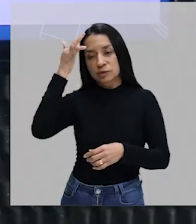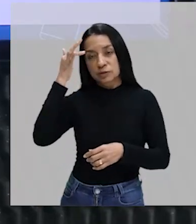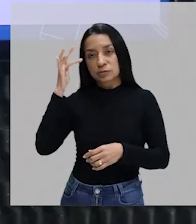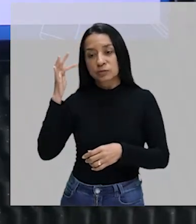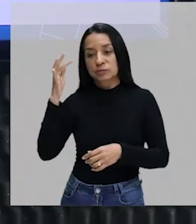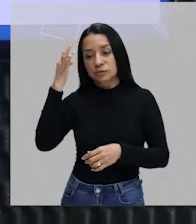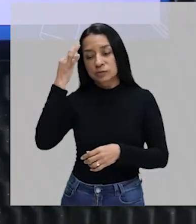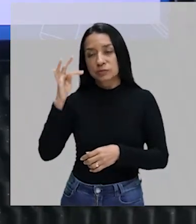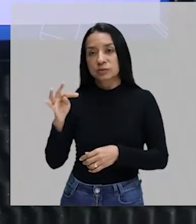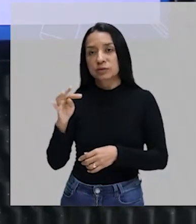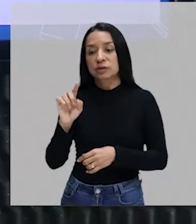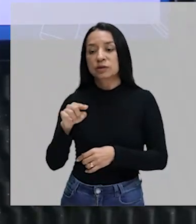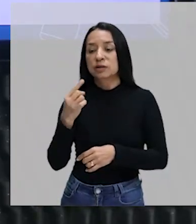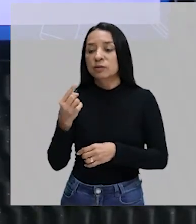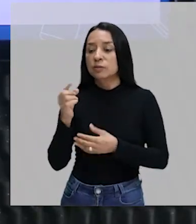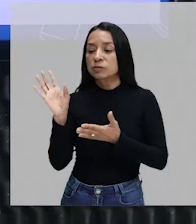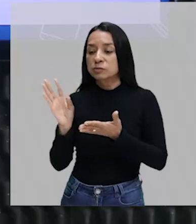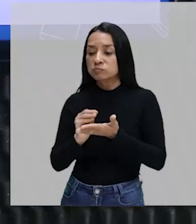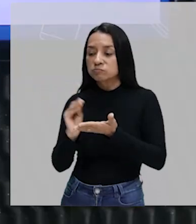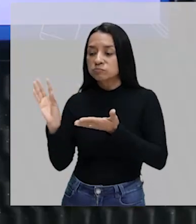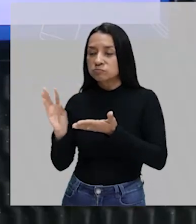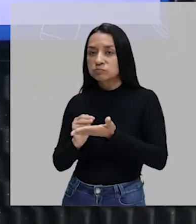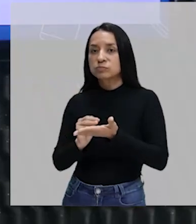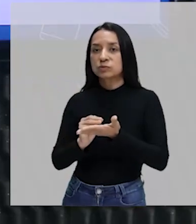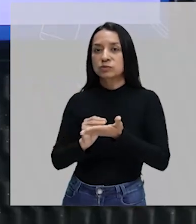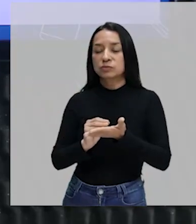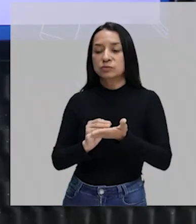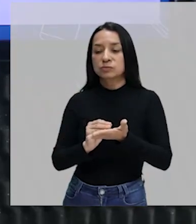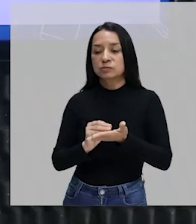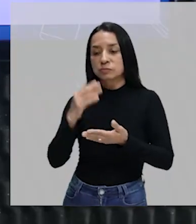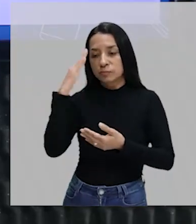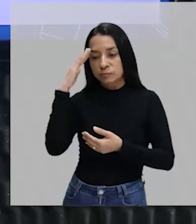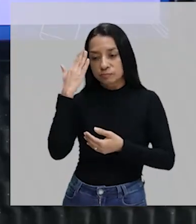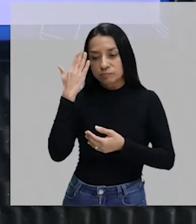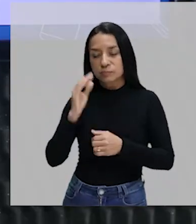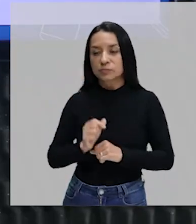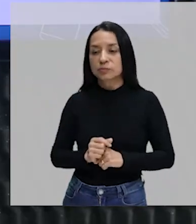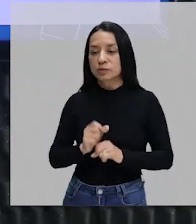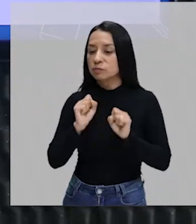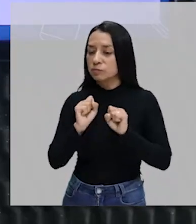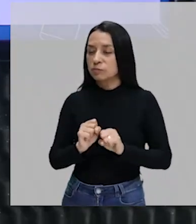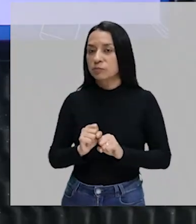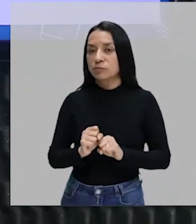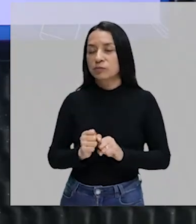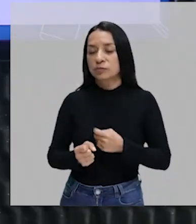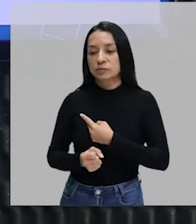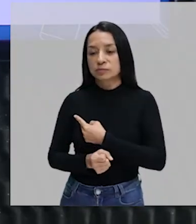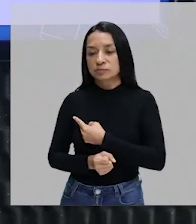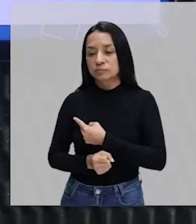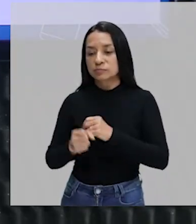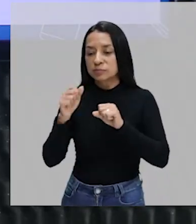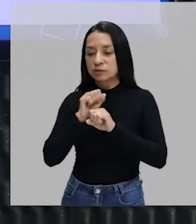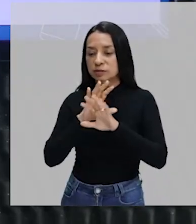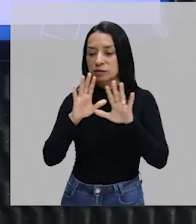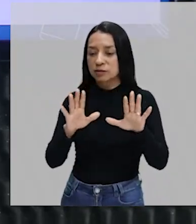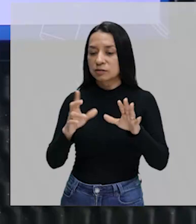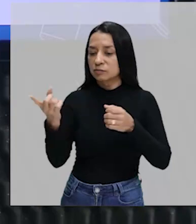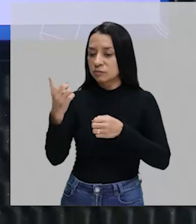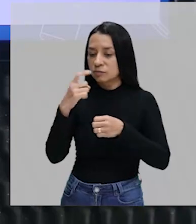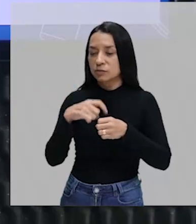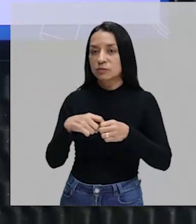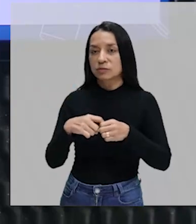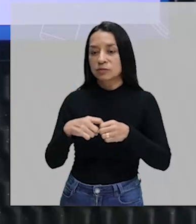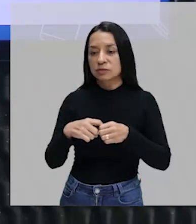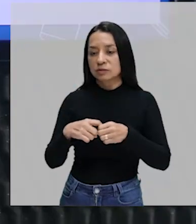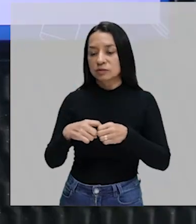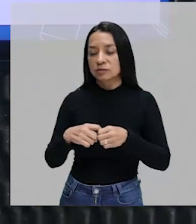esta teoria, depois das suas anotações, ok? Da sua compreensão, aí você pode vir, claro, voltar,